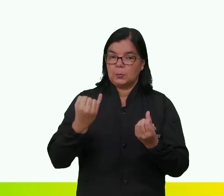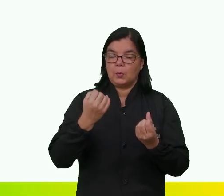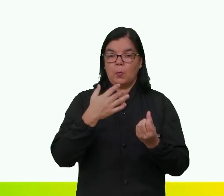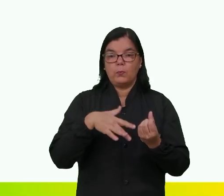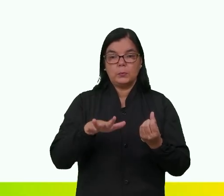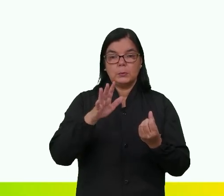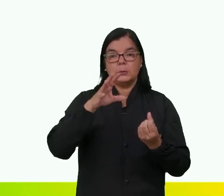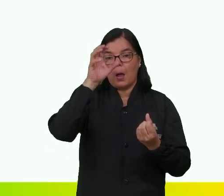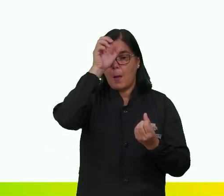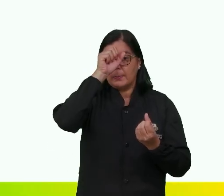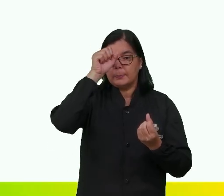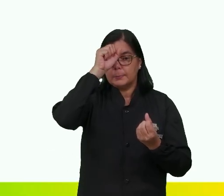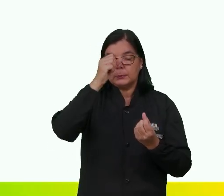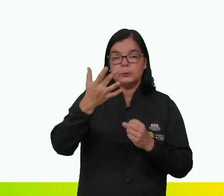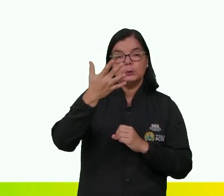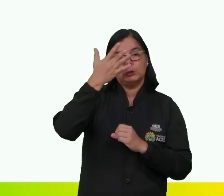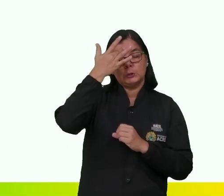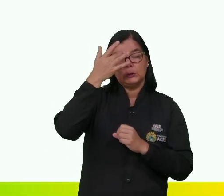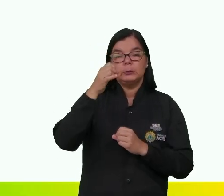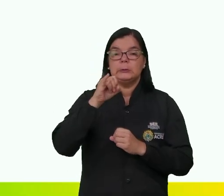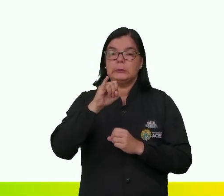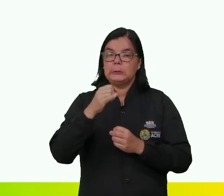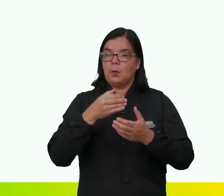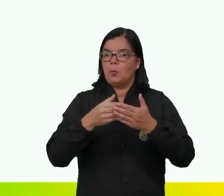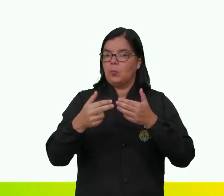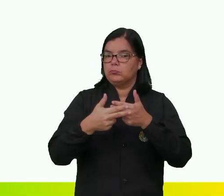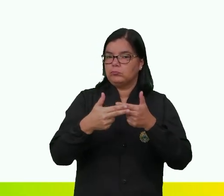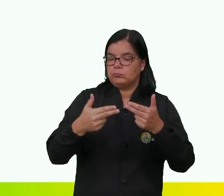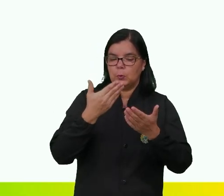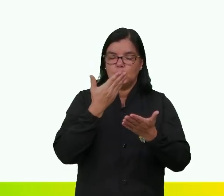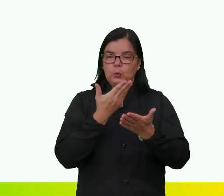decorar essa propriedade, porque se por algum motivo você